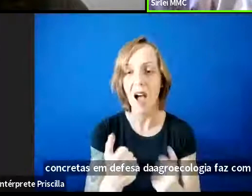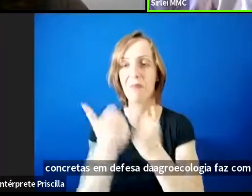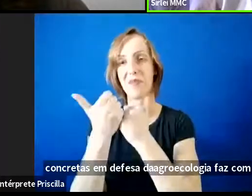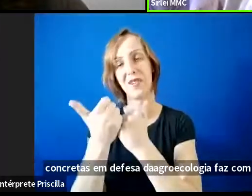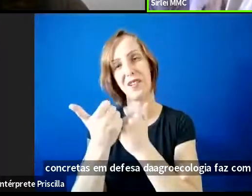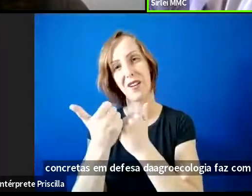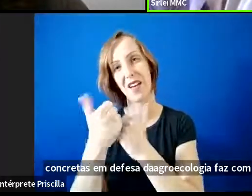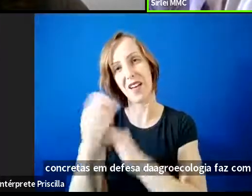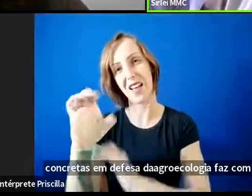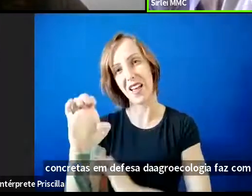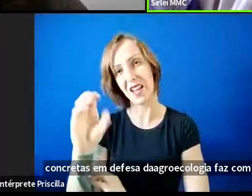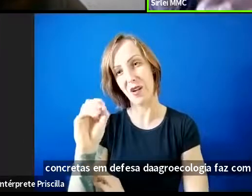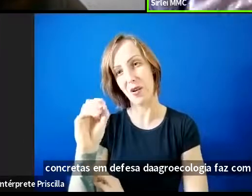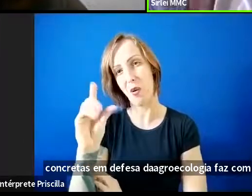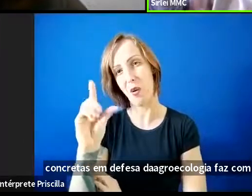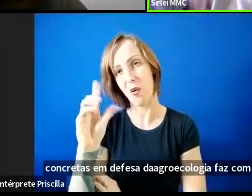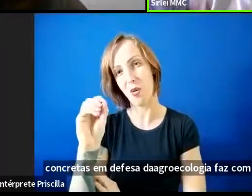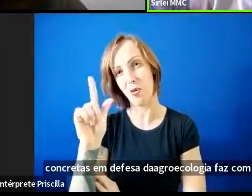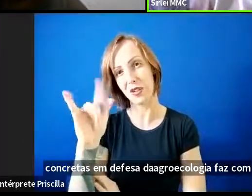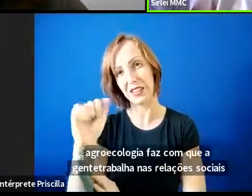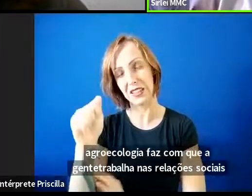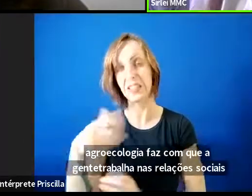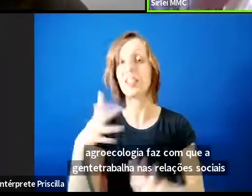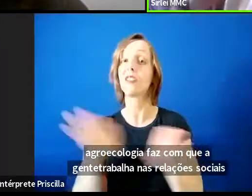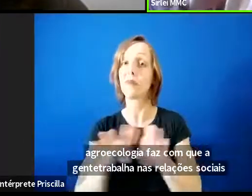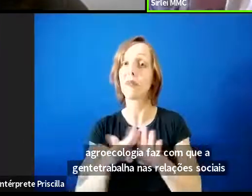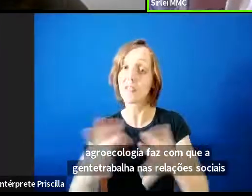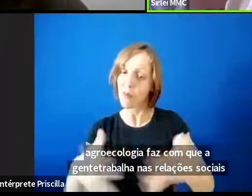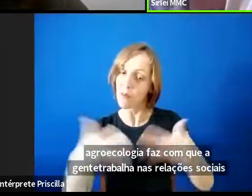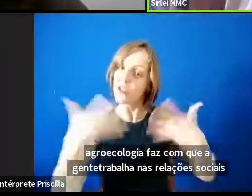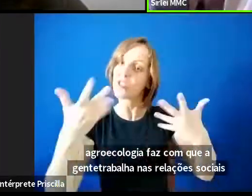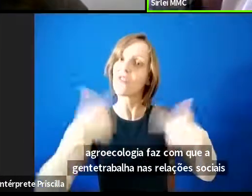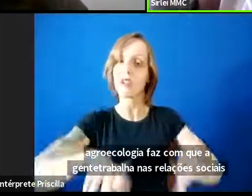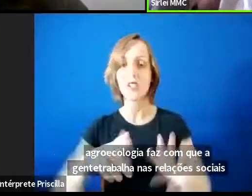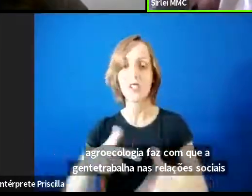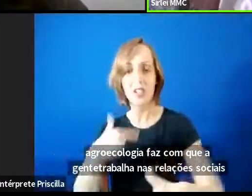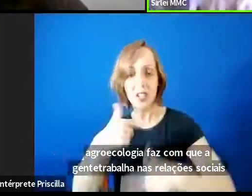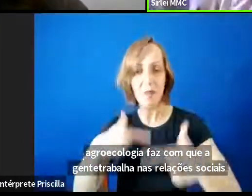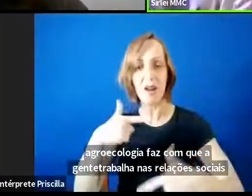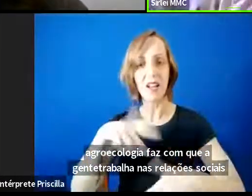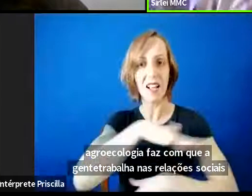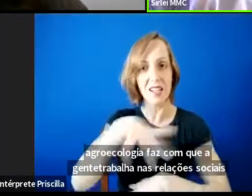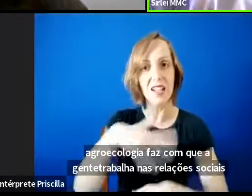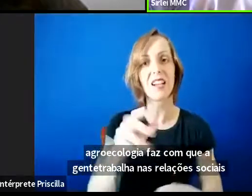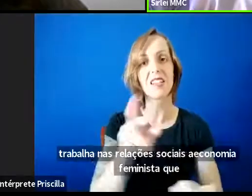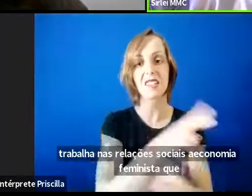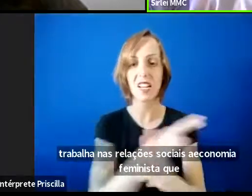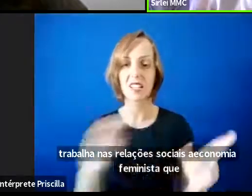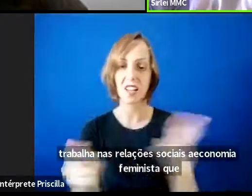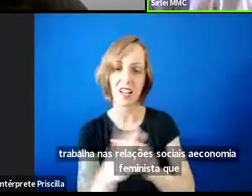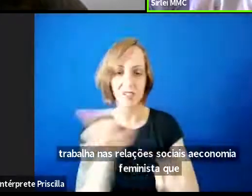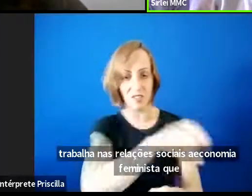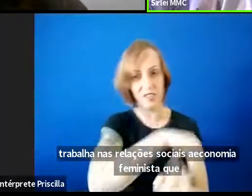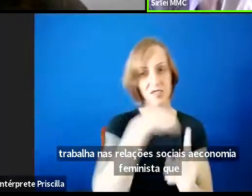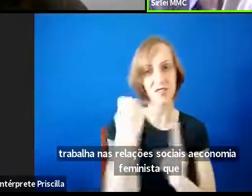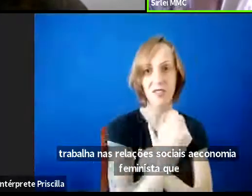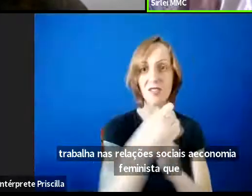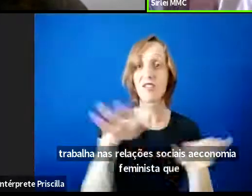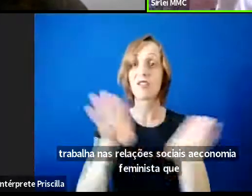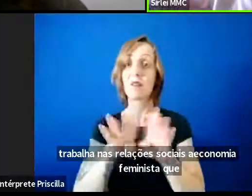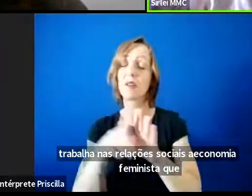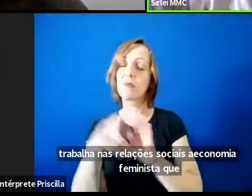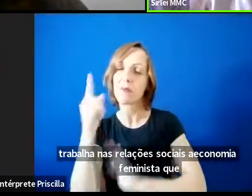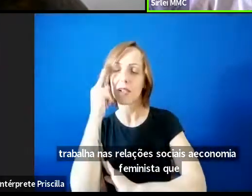relações sociais, a economia feminista que ocupa a vida como centralidade,